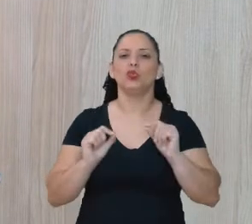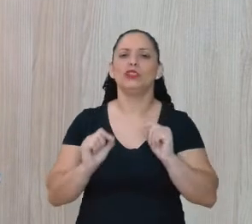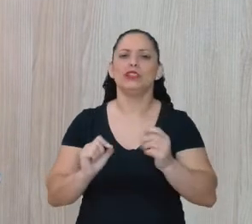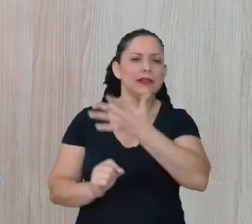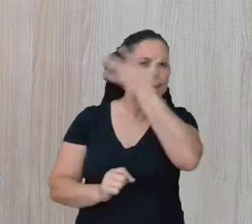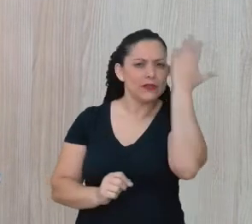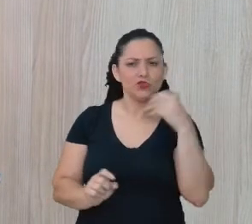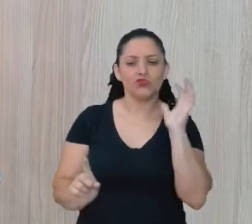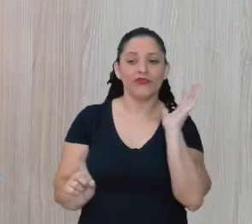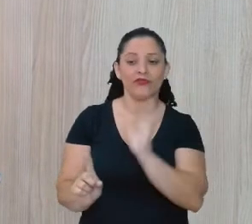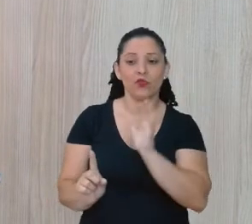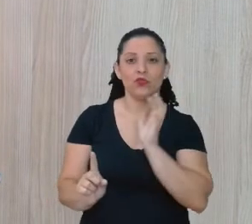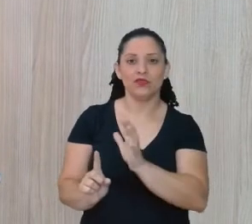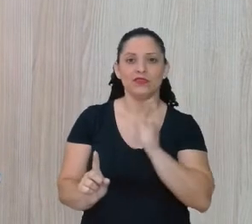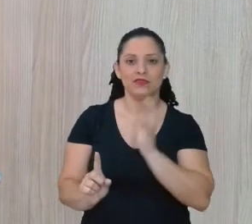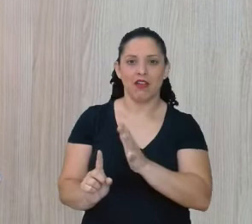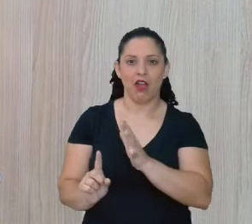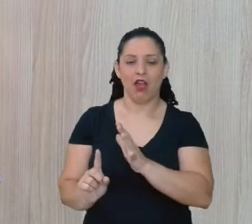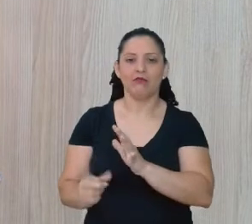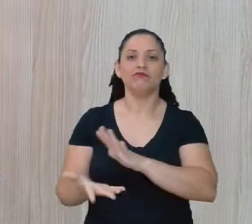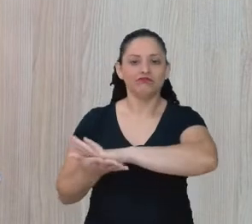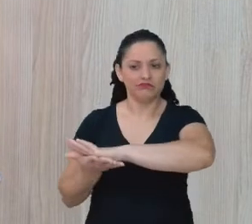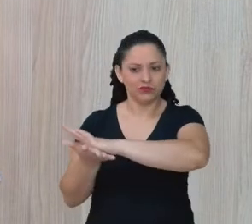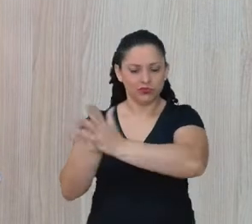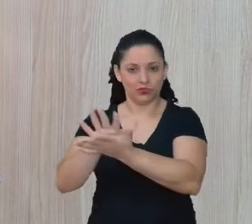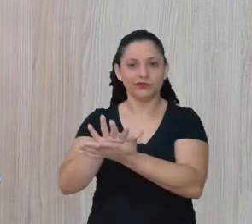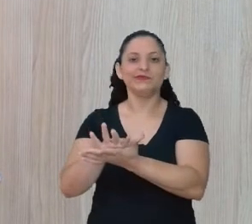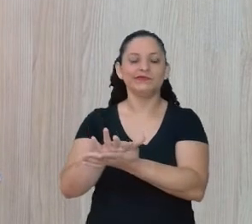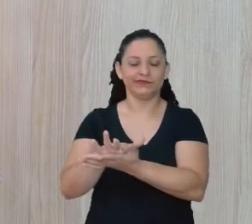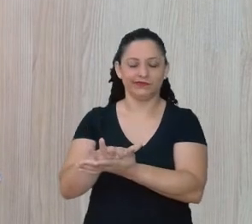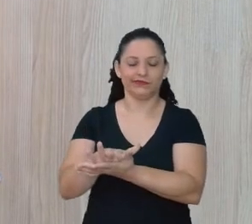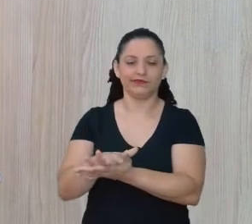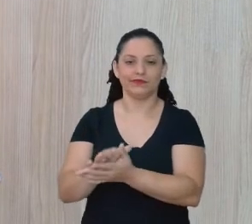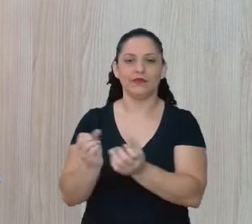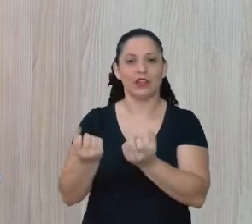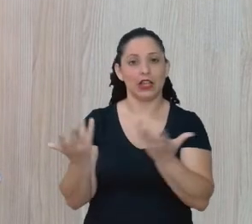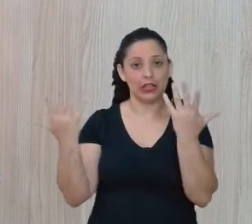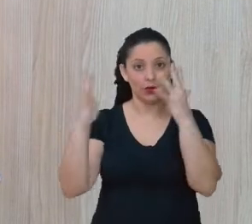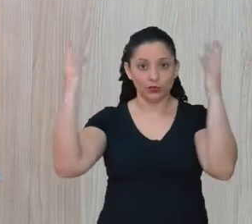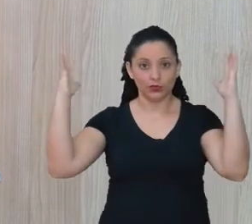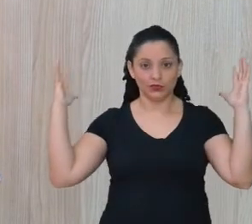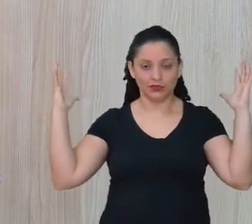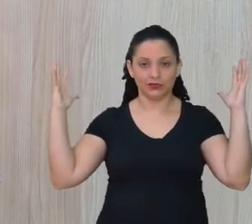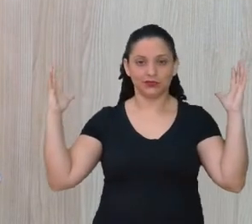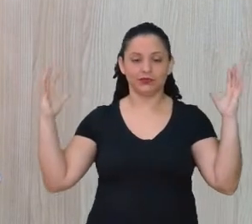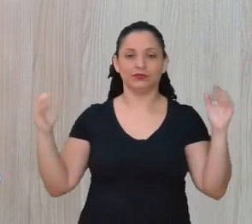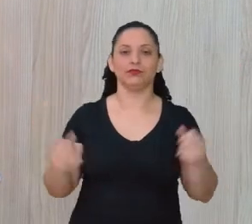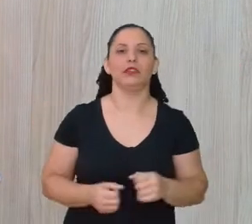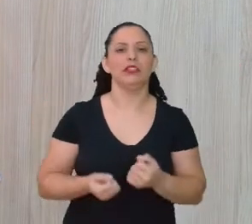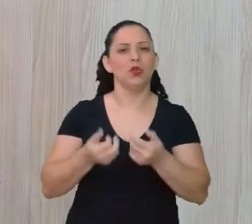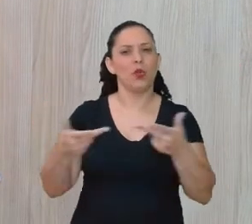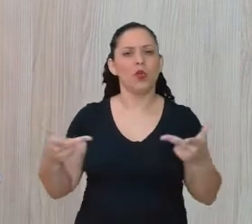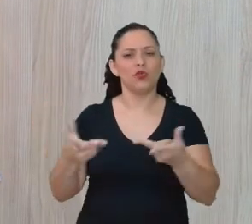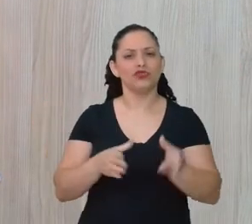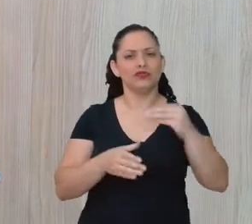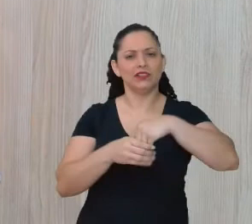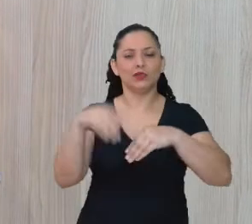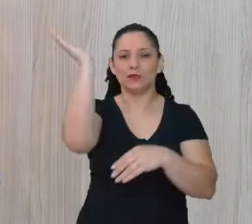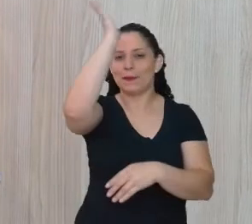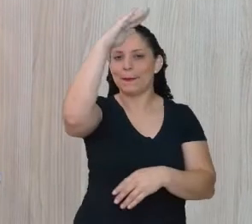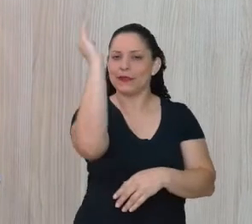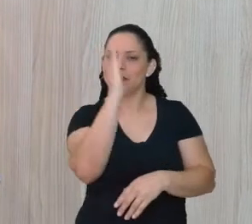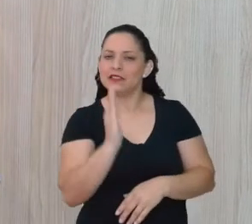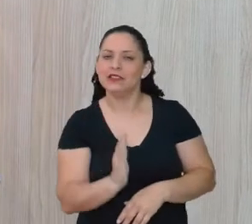Terra impactam sim, né? E muitas dessas tragédias que a gente vê no nosso país, vê na